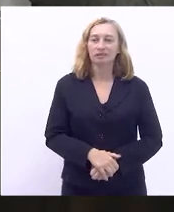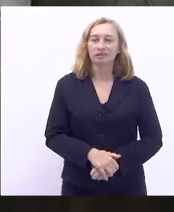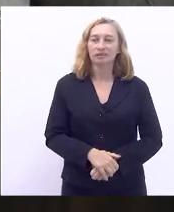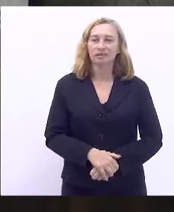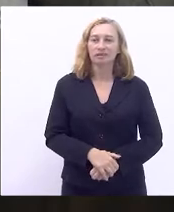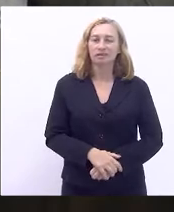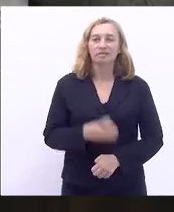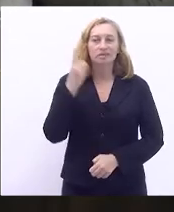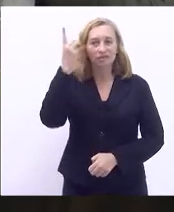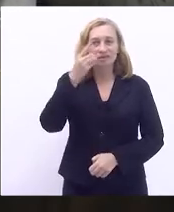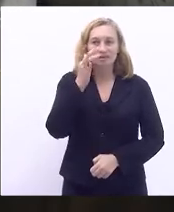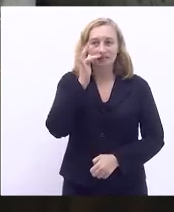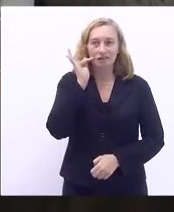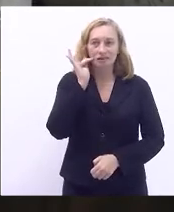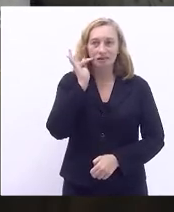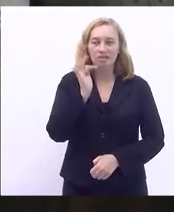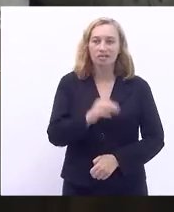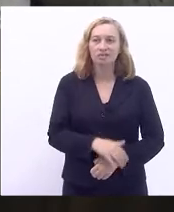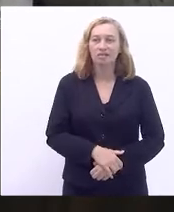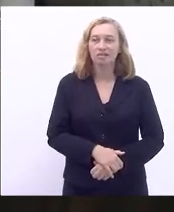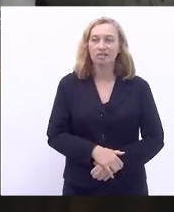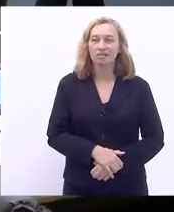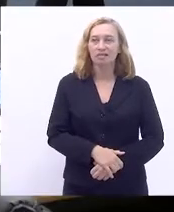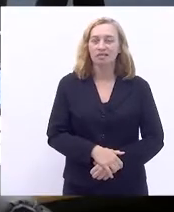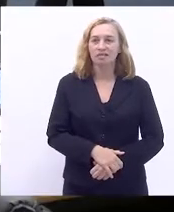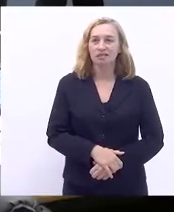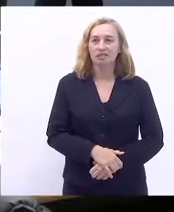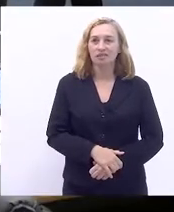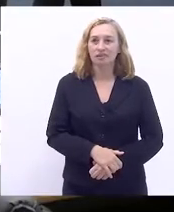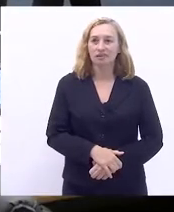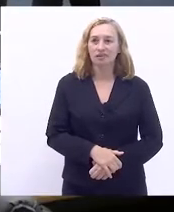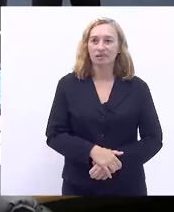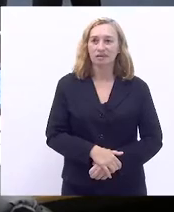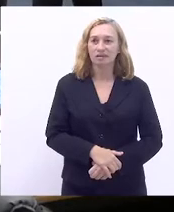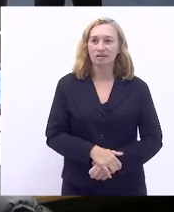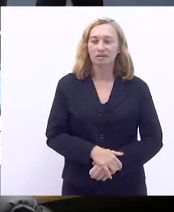Deputado Flávio Serafim.